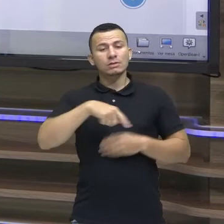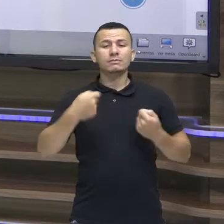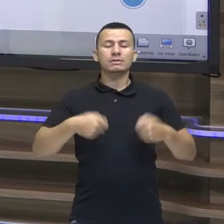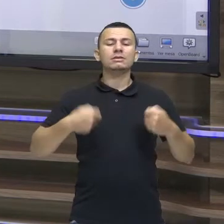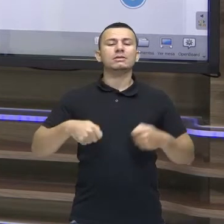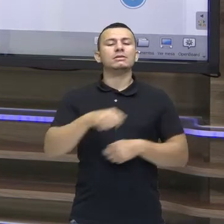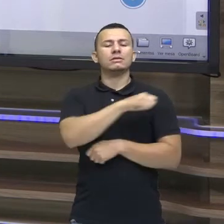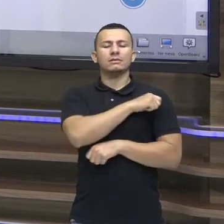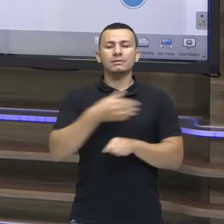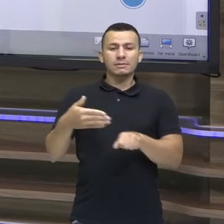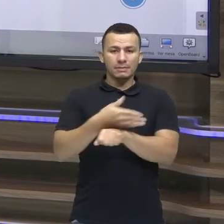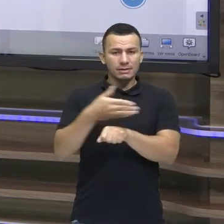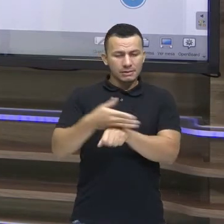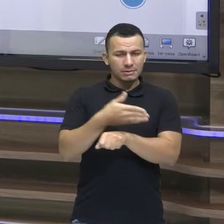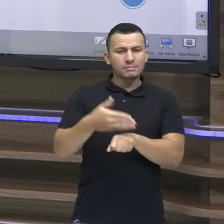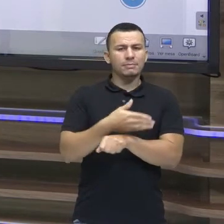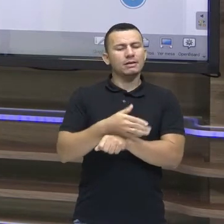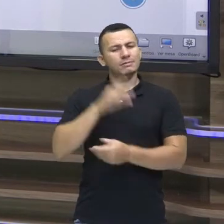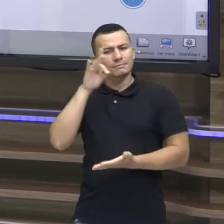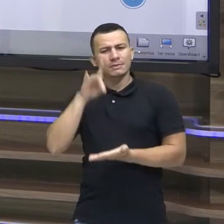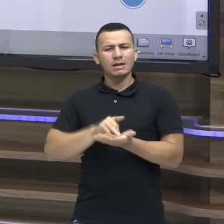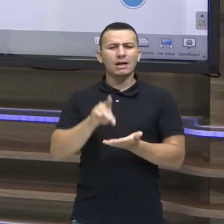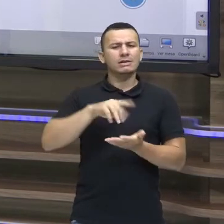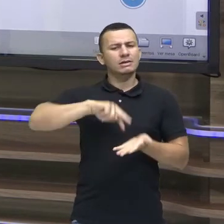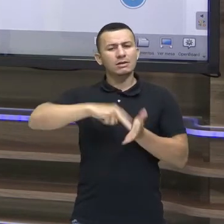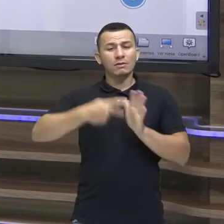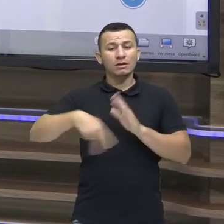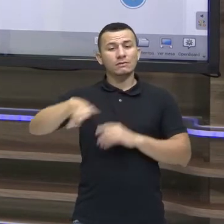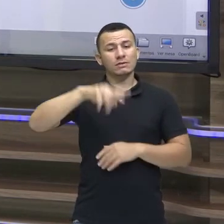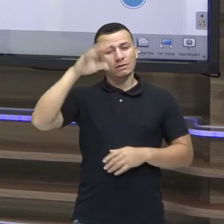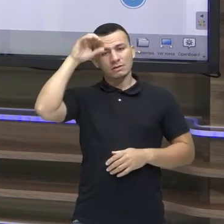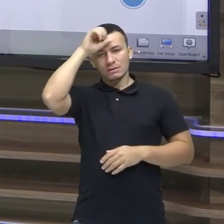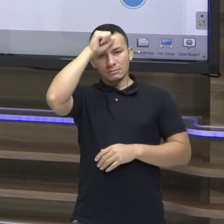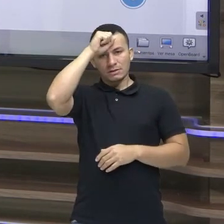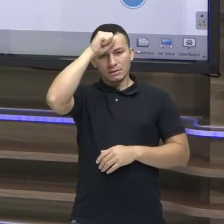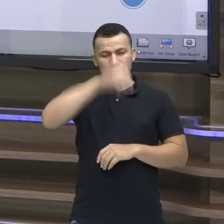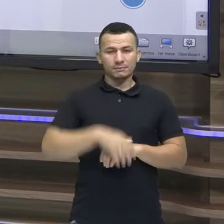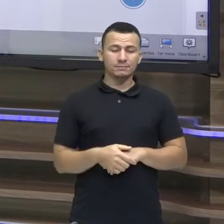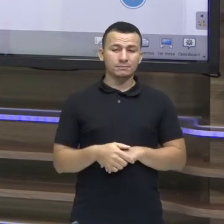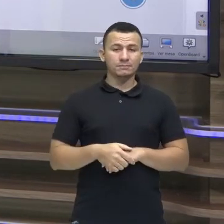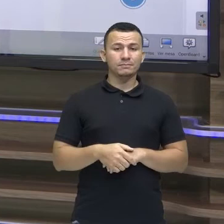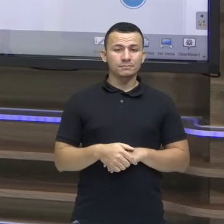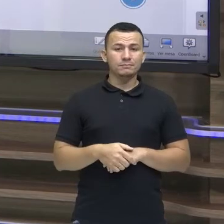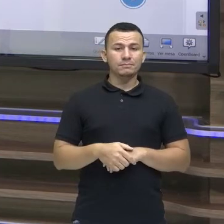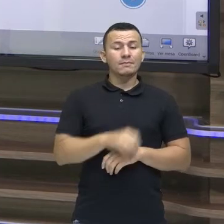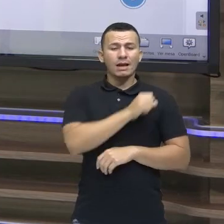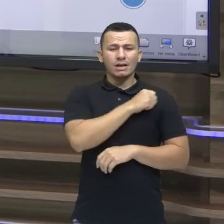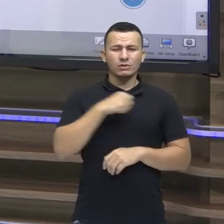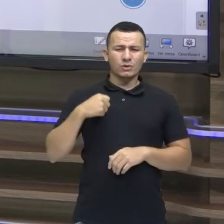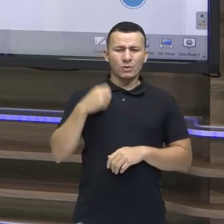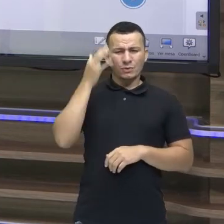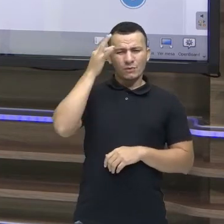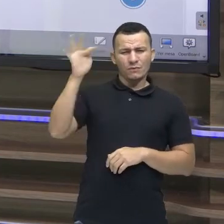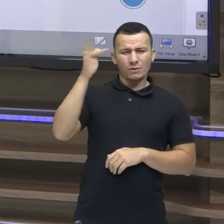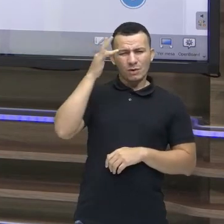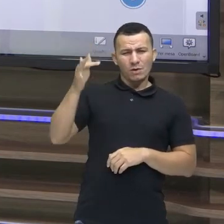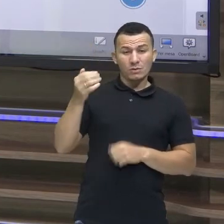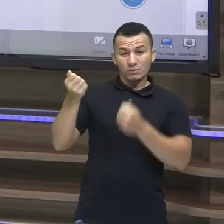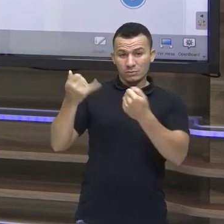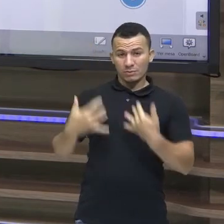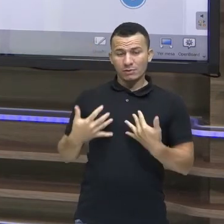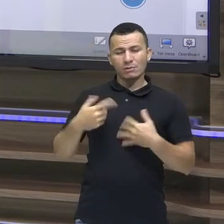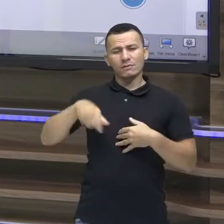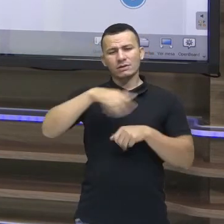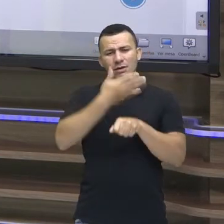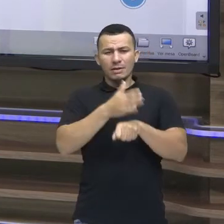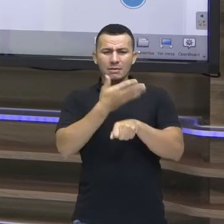participar para consolidar a sua aprendizagem. Desde Aristóteles. Fica-se sabendo que quanto mais você exercita,